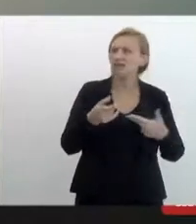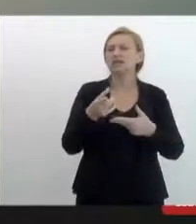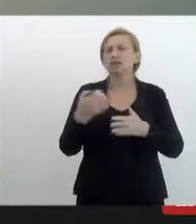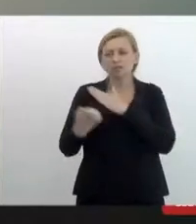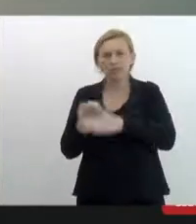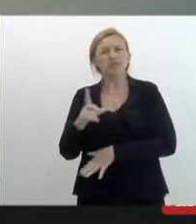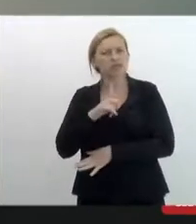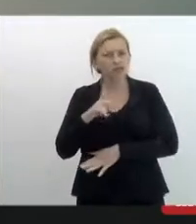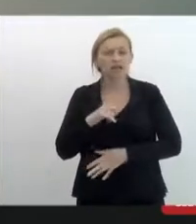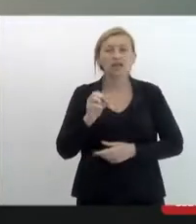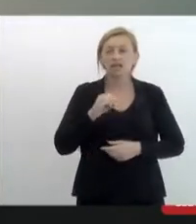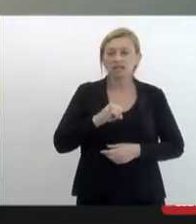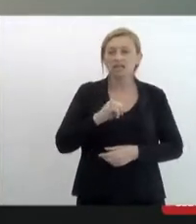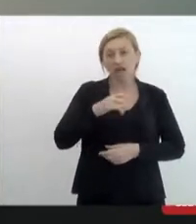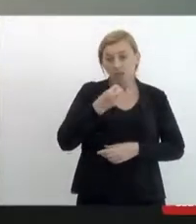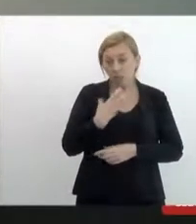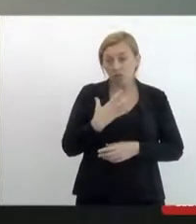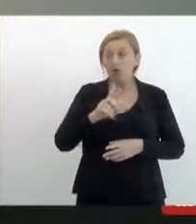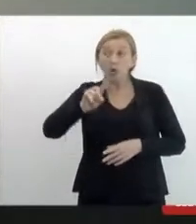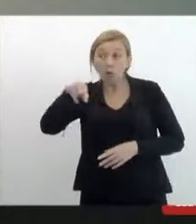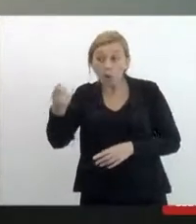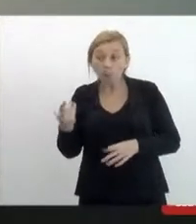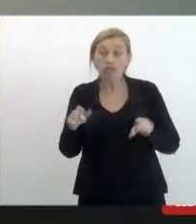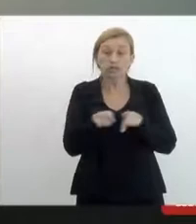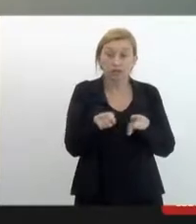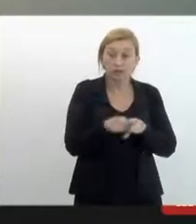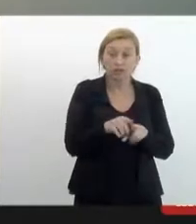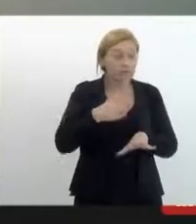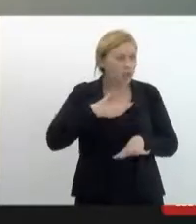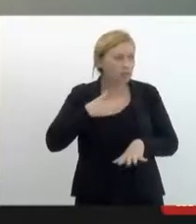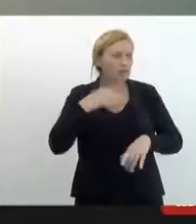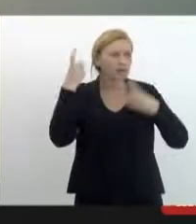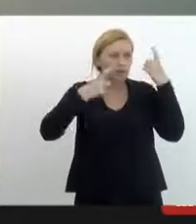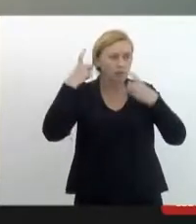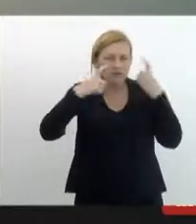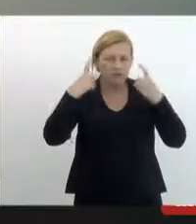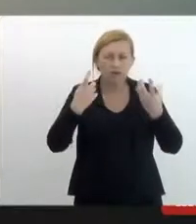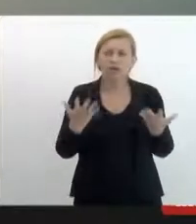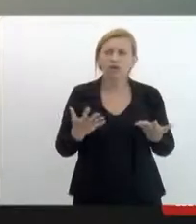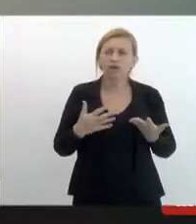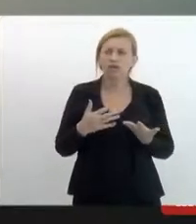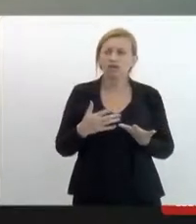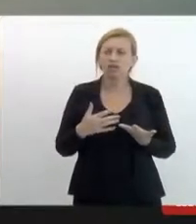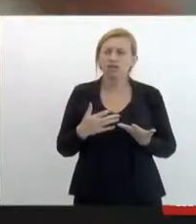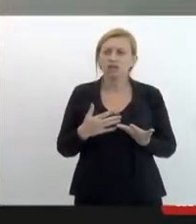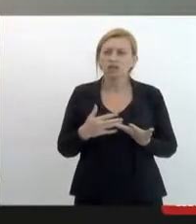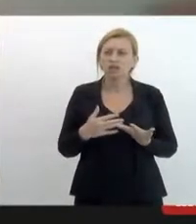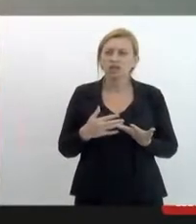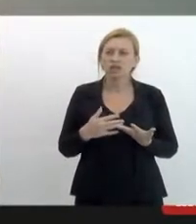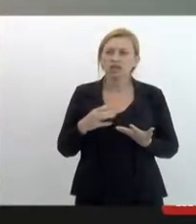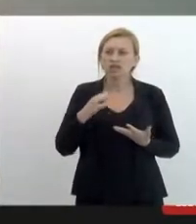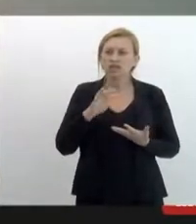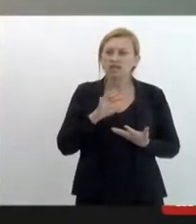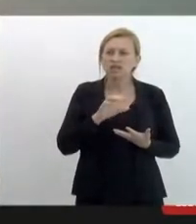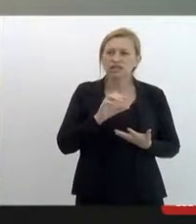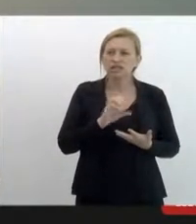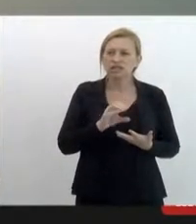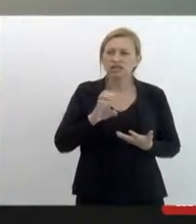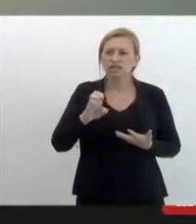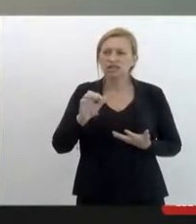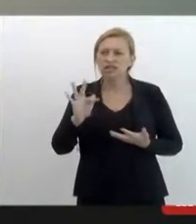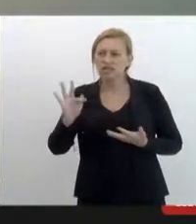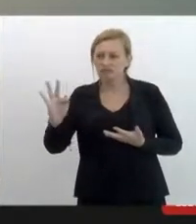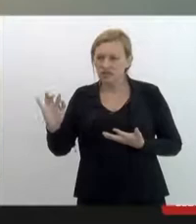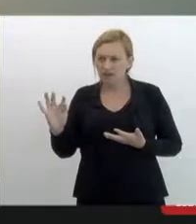bom para todas as empresas. E aí vem um outro ponto que, para mim, causa uma preocupação. Digo assim, digo para mim, a Cefaz. Nós detectamos